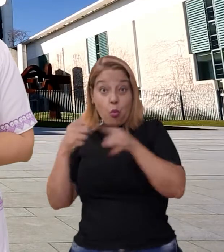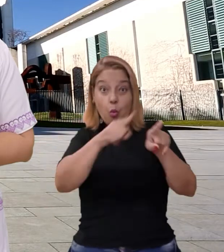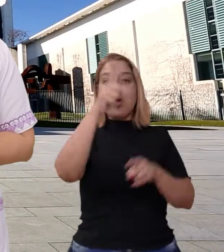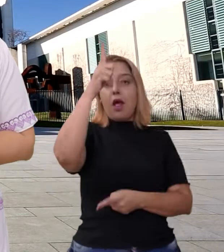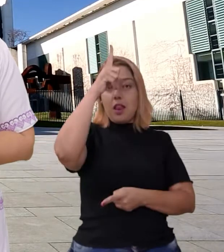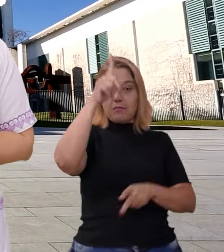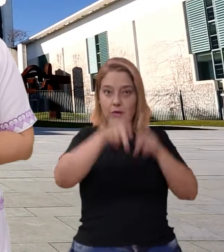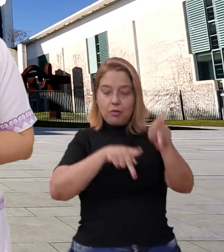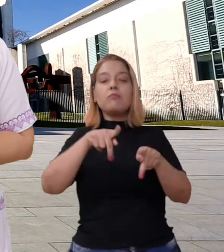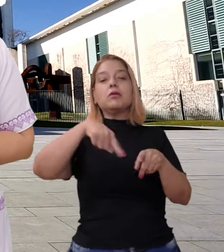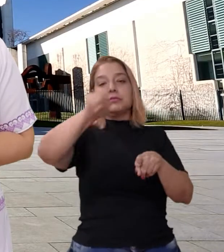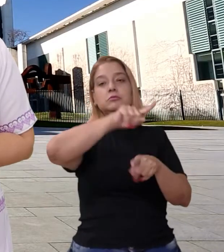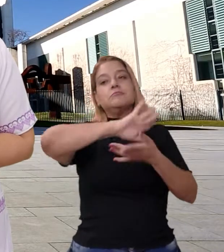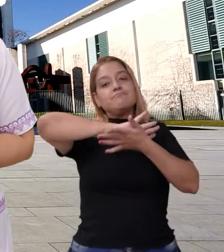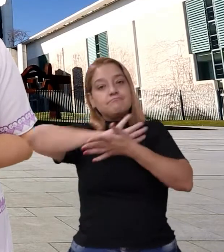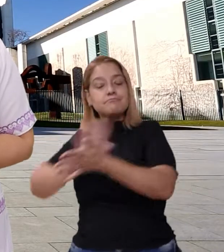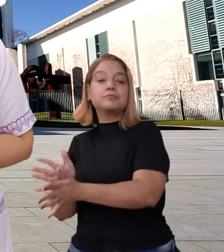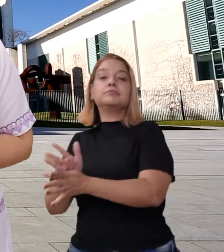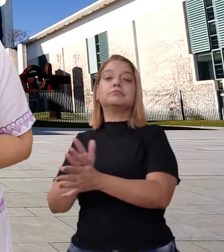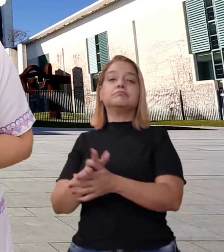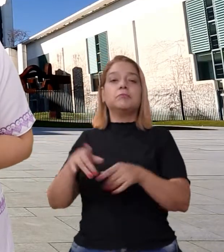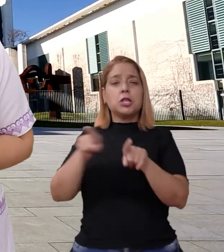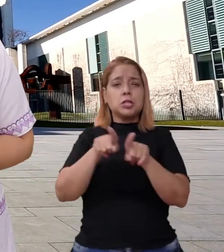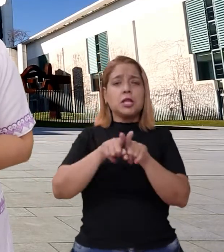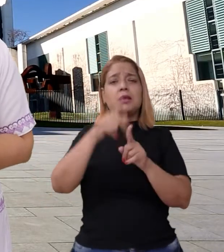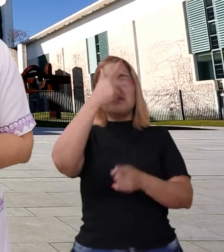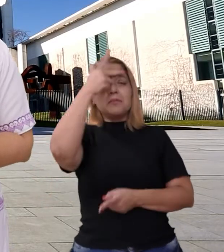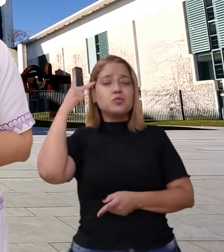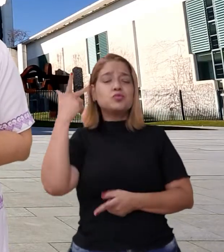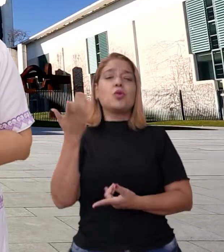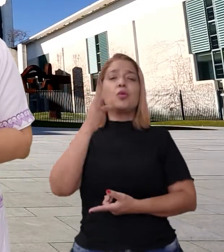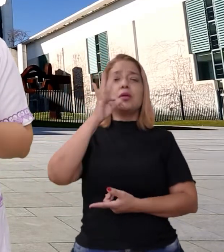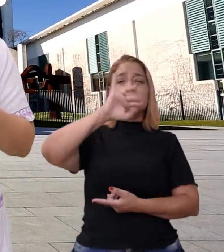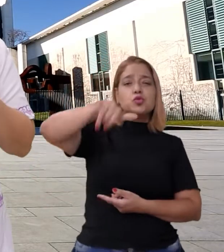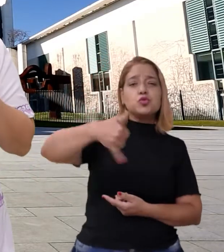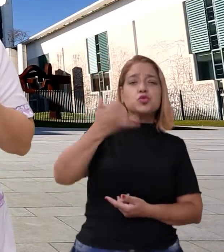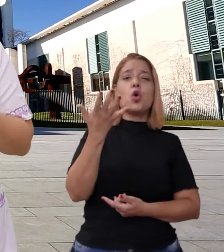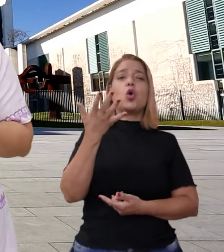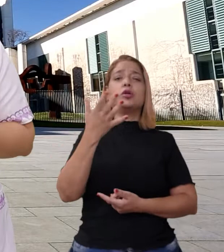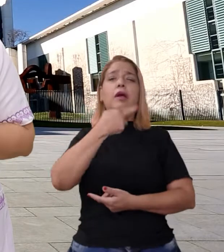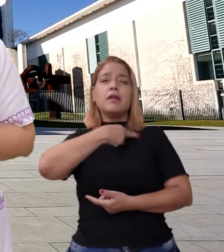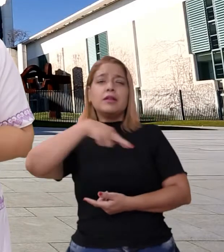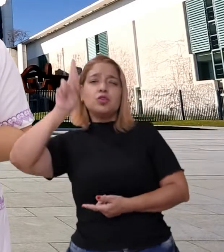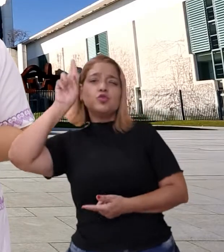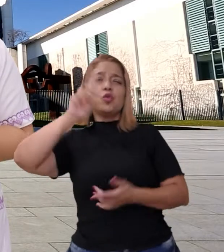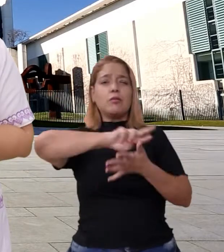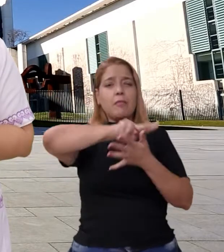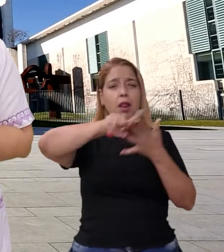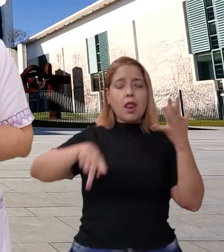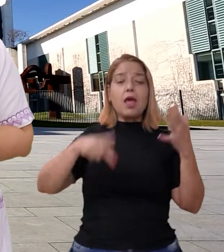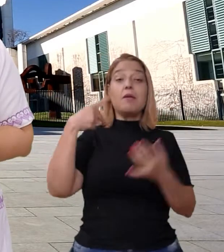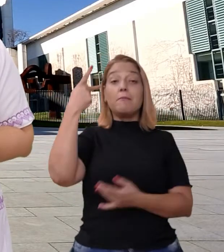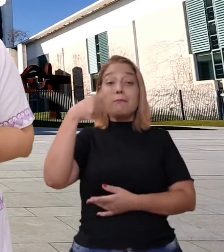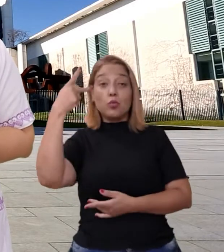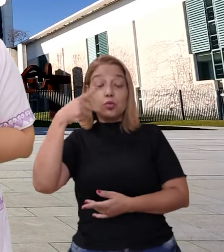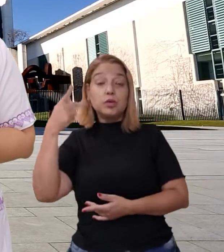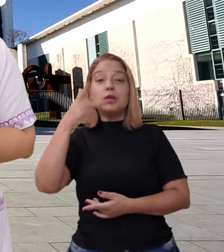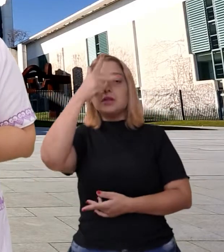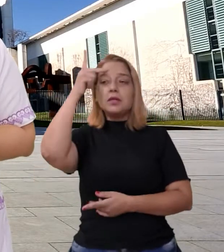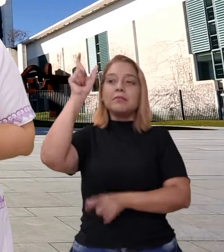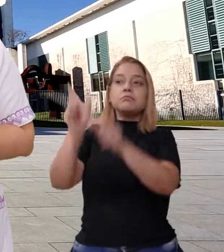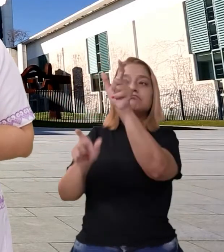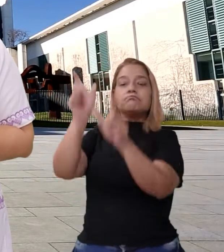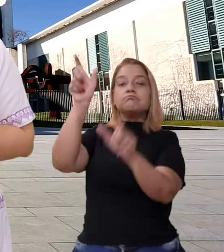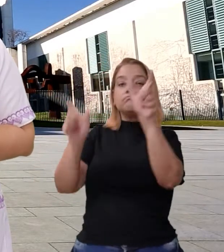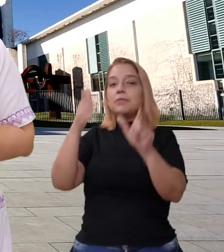alemão. Esses grupos incluíam opositores políticos, testemunhas de Jeová, homens acusados